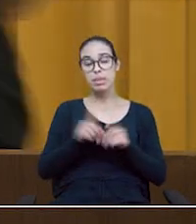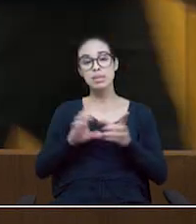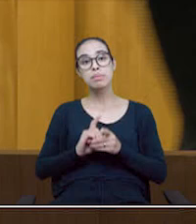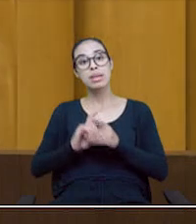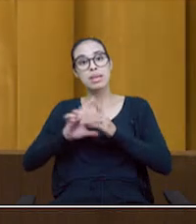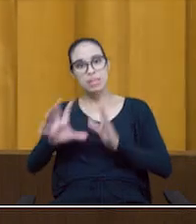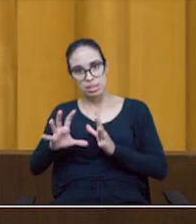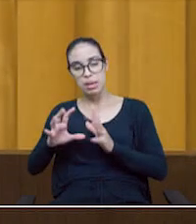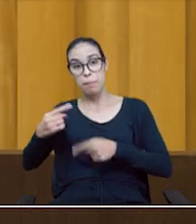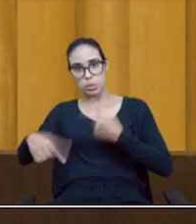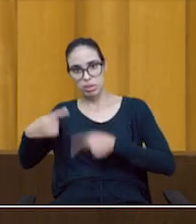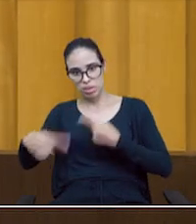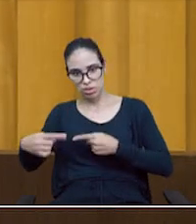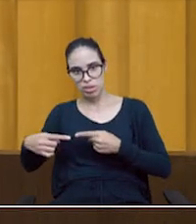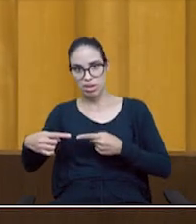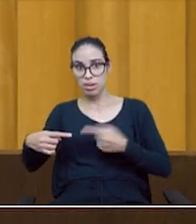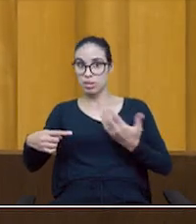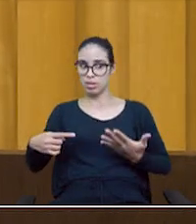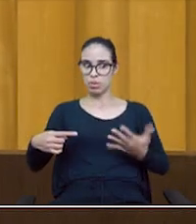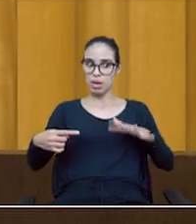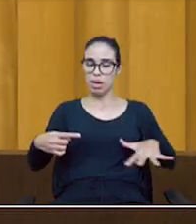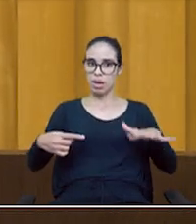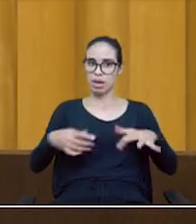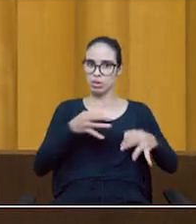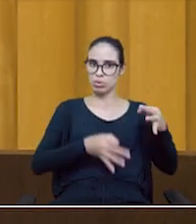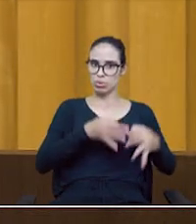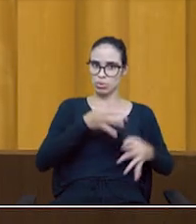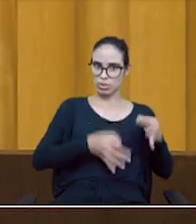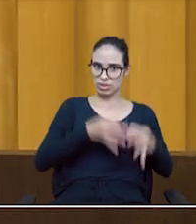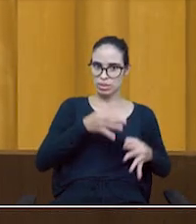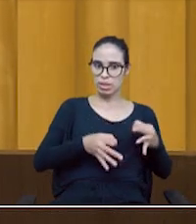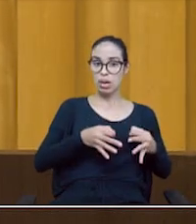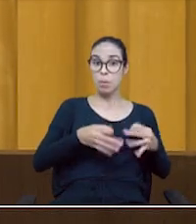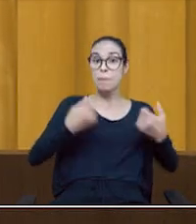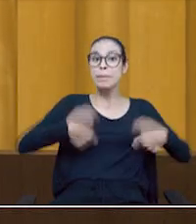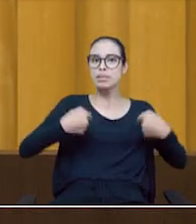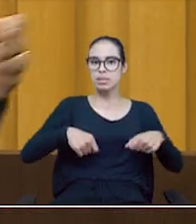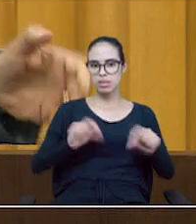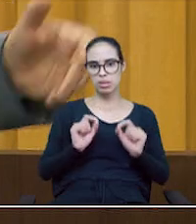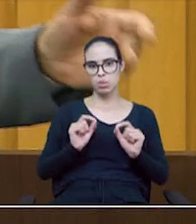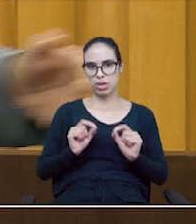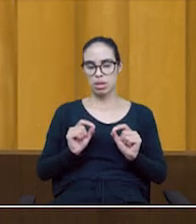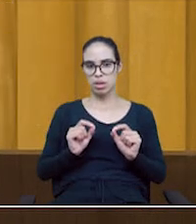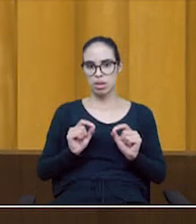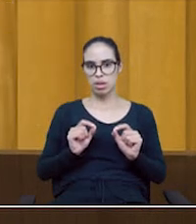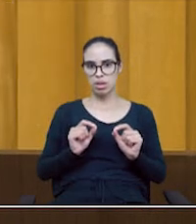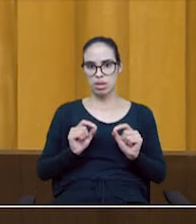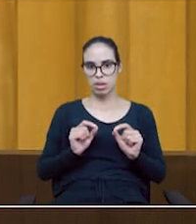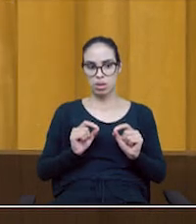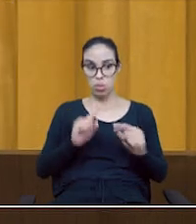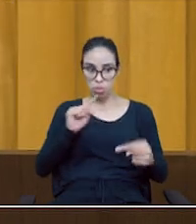que a administração judiciária seja norteada, de um lado, pela necessária métrica